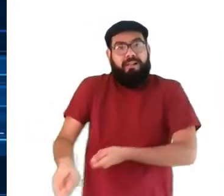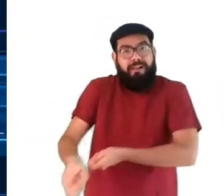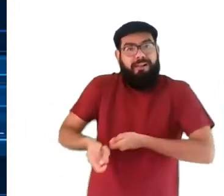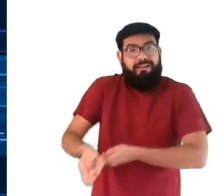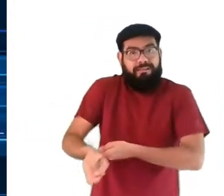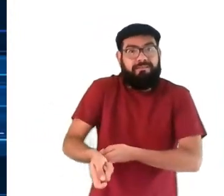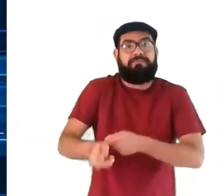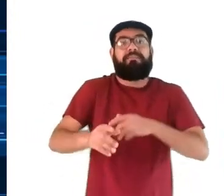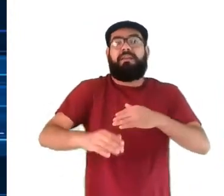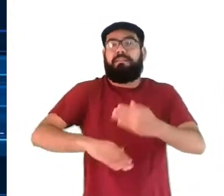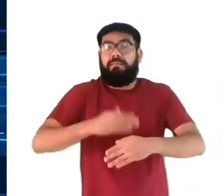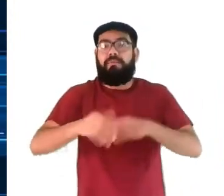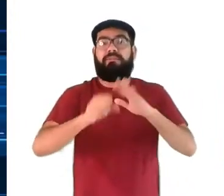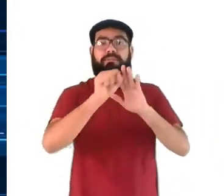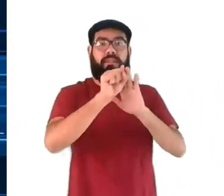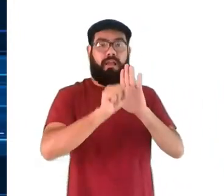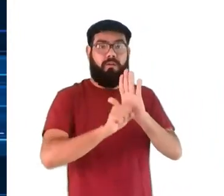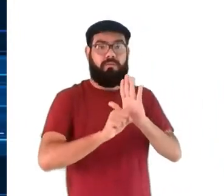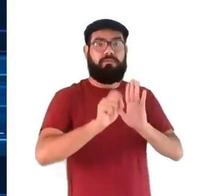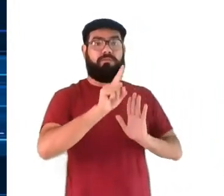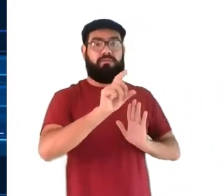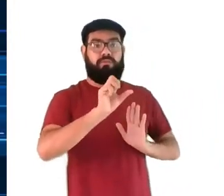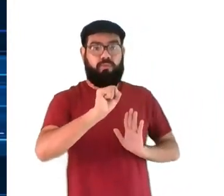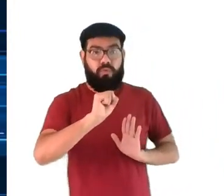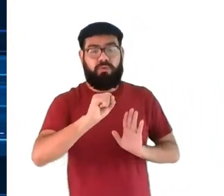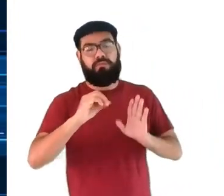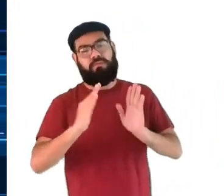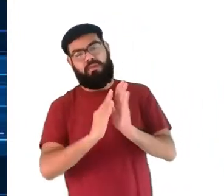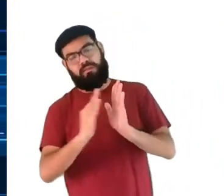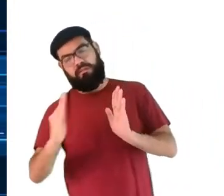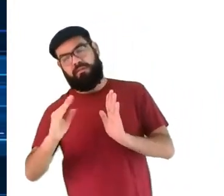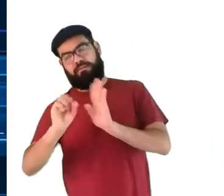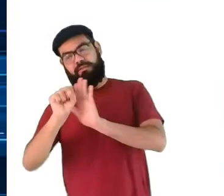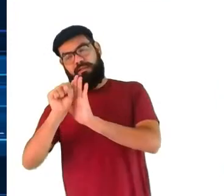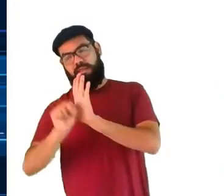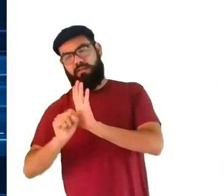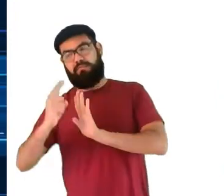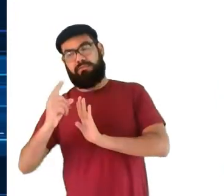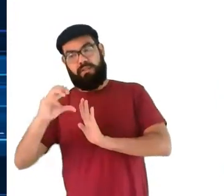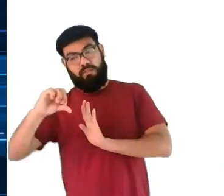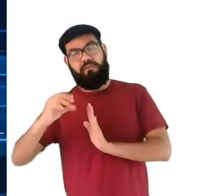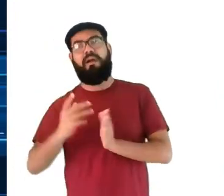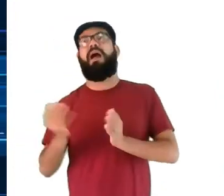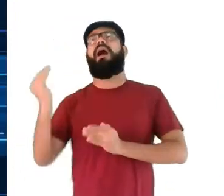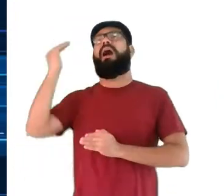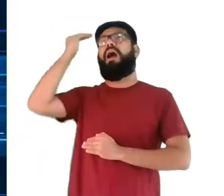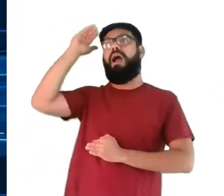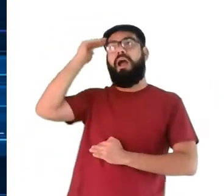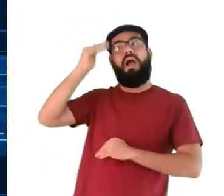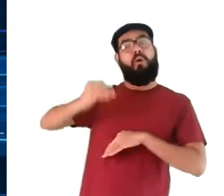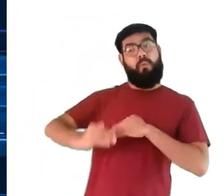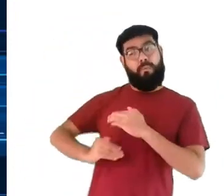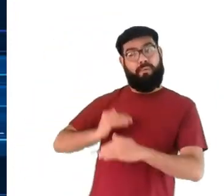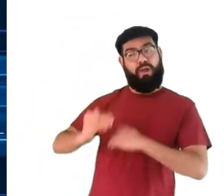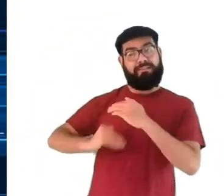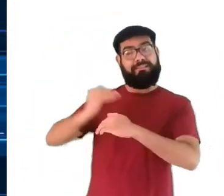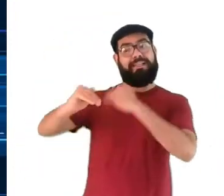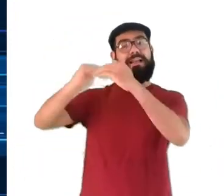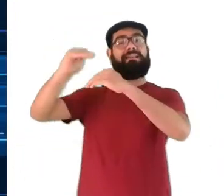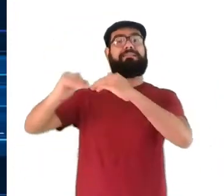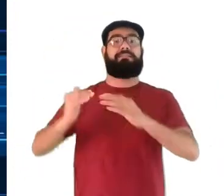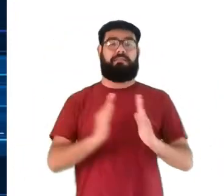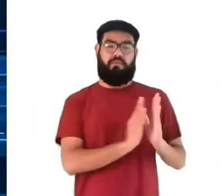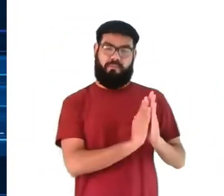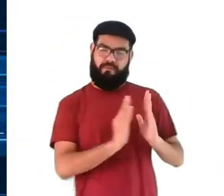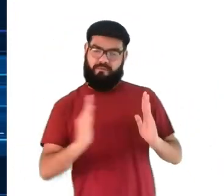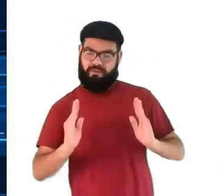entre a infância e a vida adulta há um processo, e que esse processo não é uma transição, mas uma fase de mudanças. E a